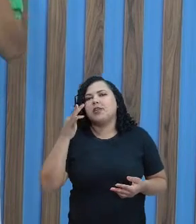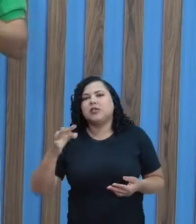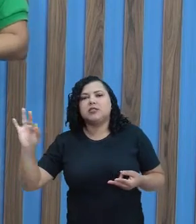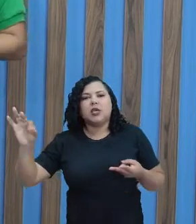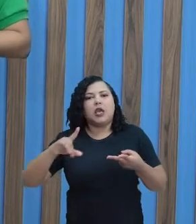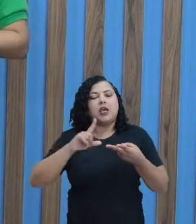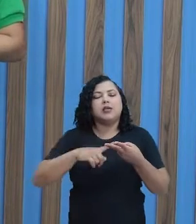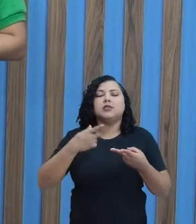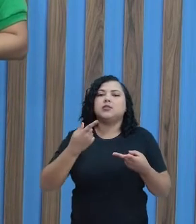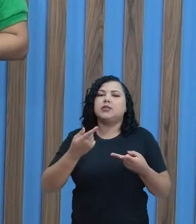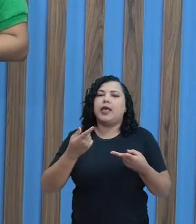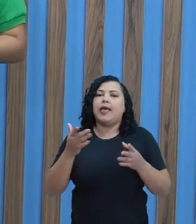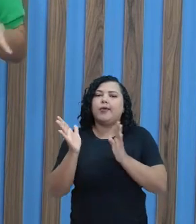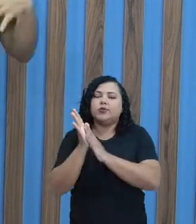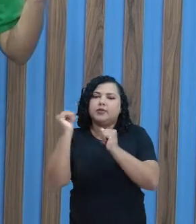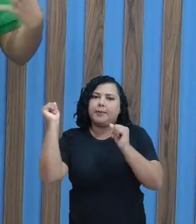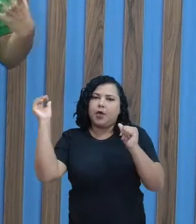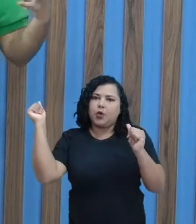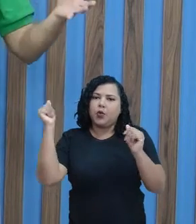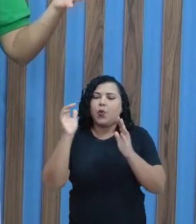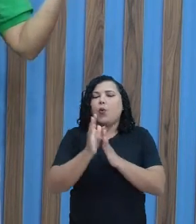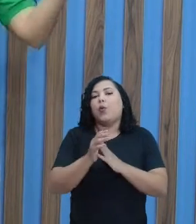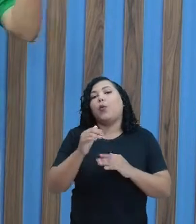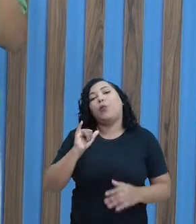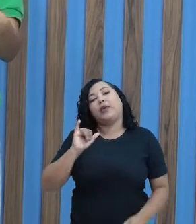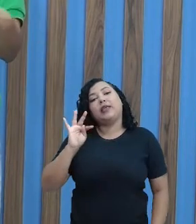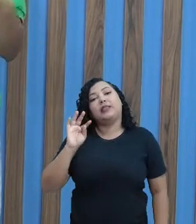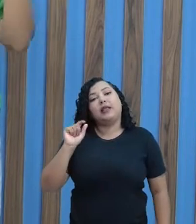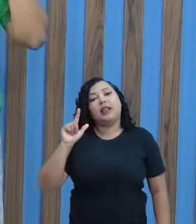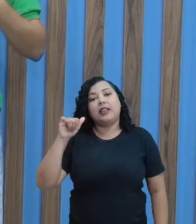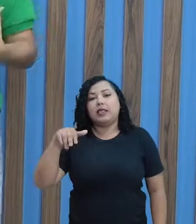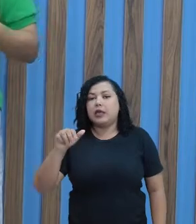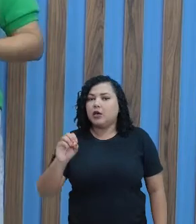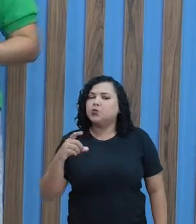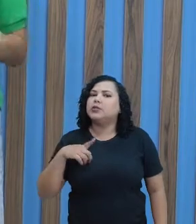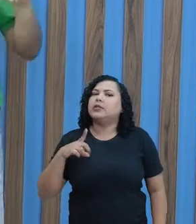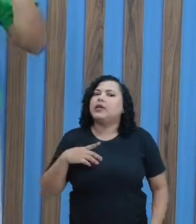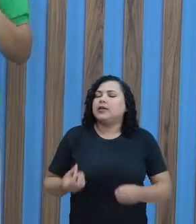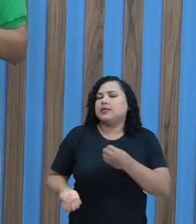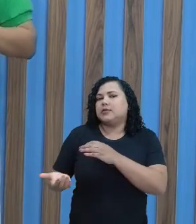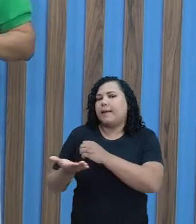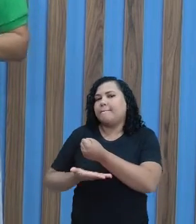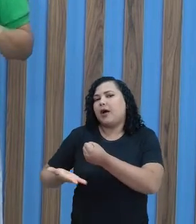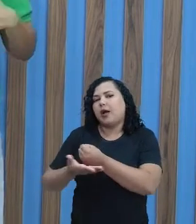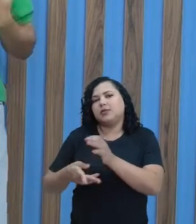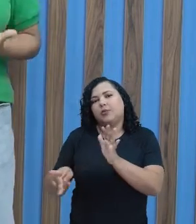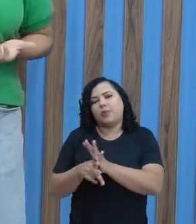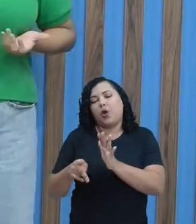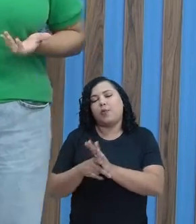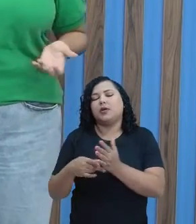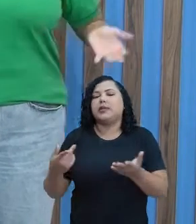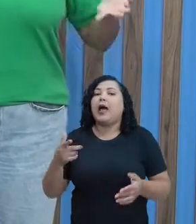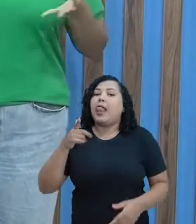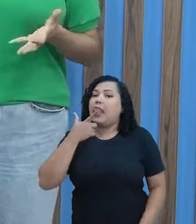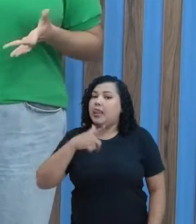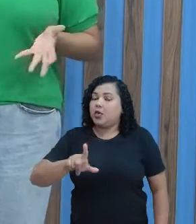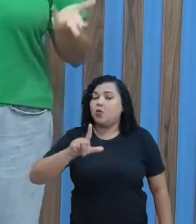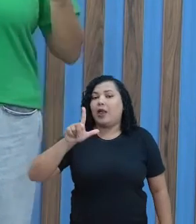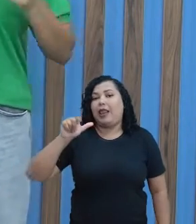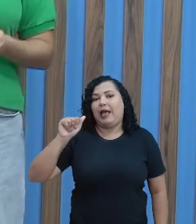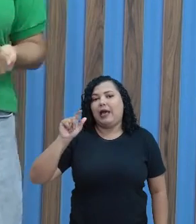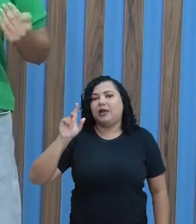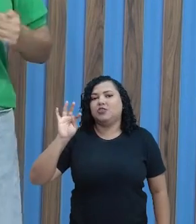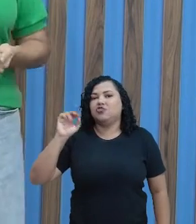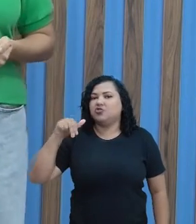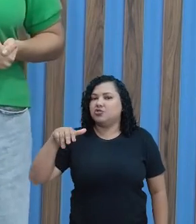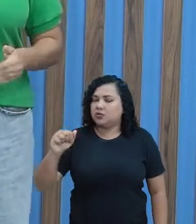o italiano. Então, são línguas que têm essa raiz no latim, e por isso que Olavo Bilac traz a